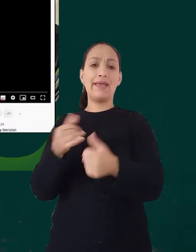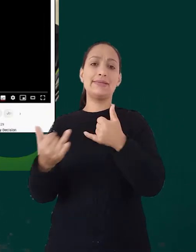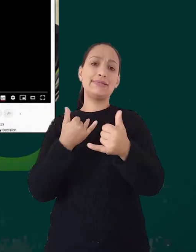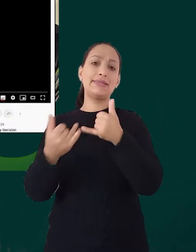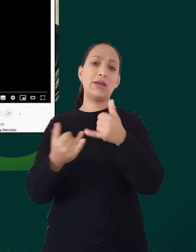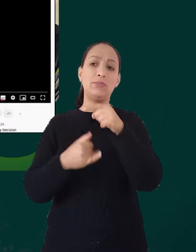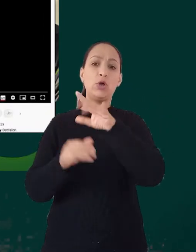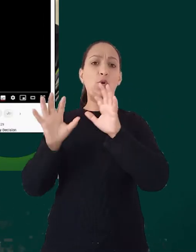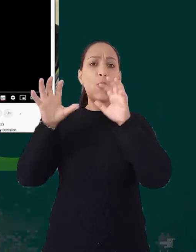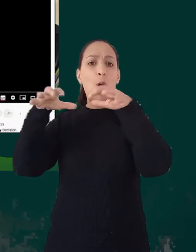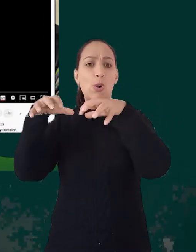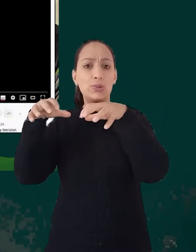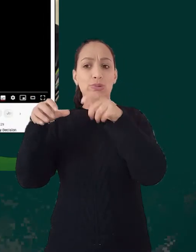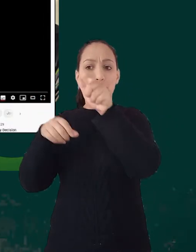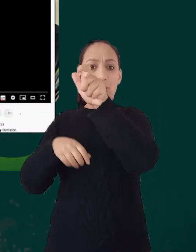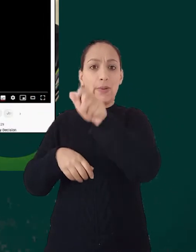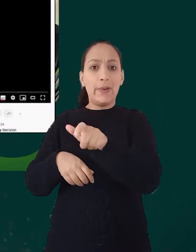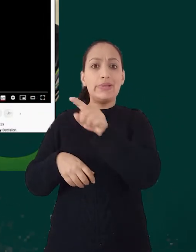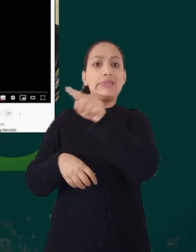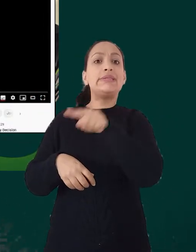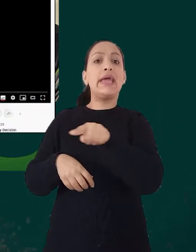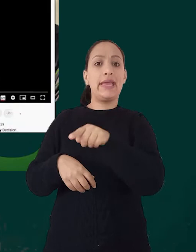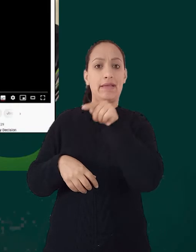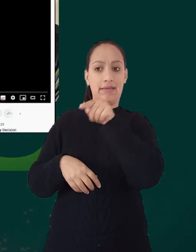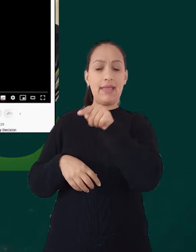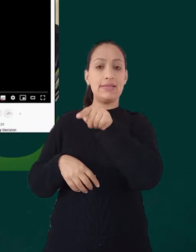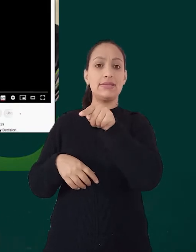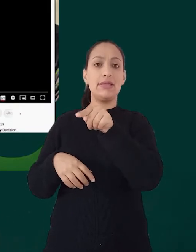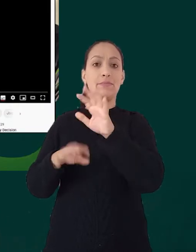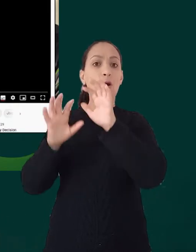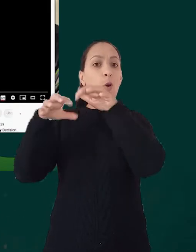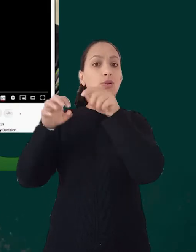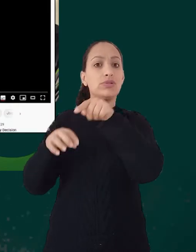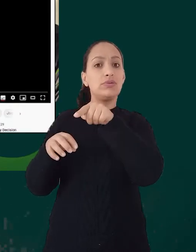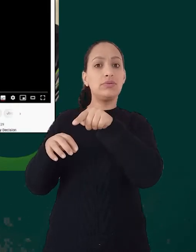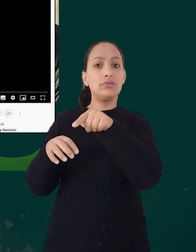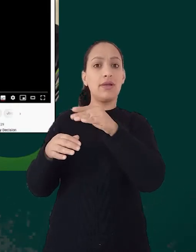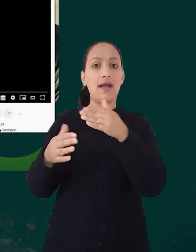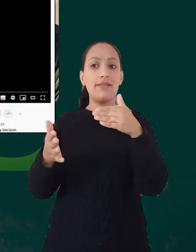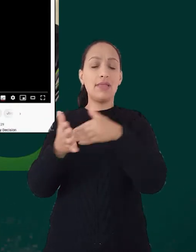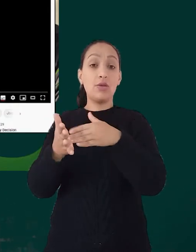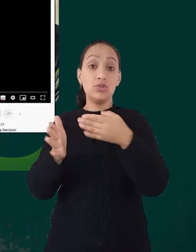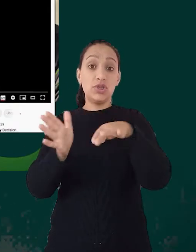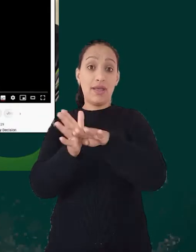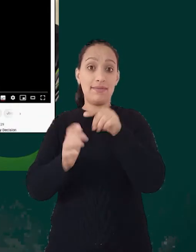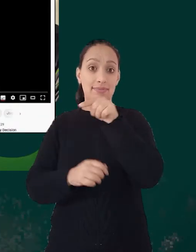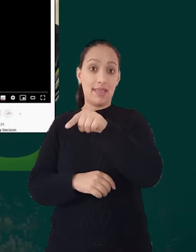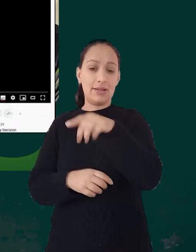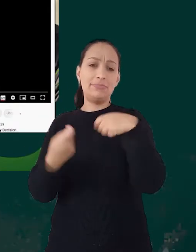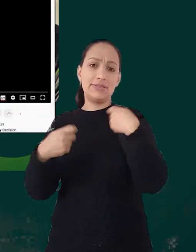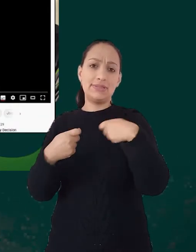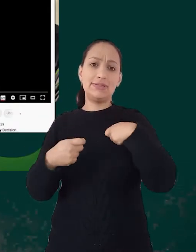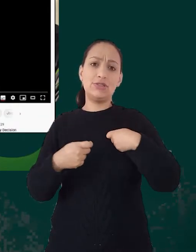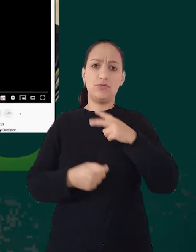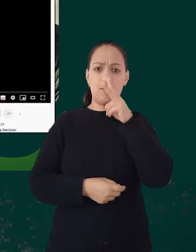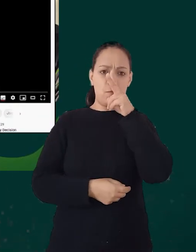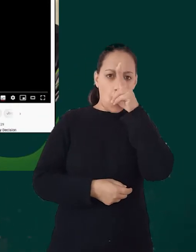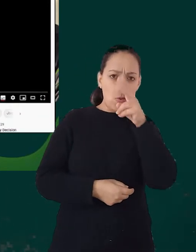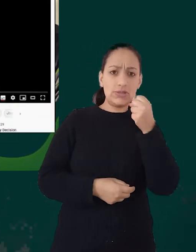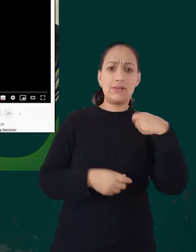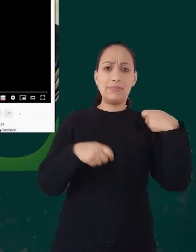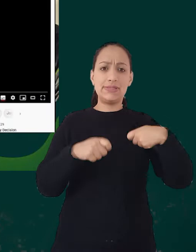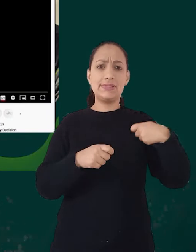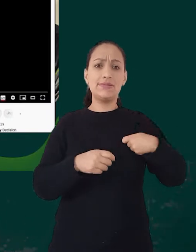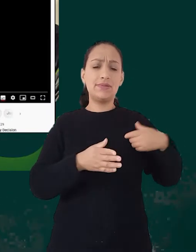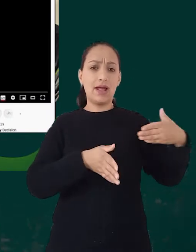o monstro Z. E esse monstro, até chegar nele, eu preciso ganhar mais força, eu